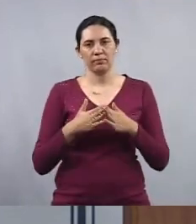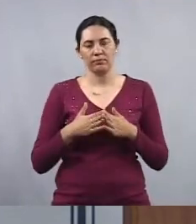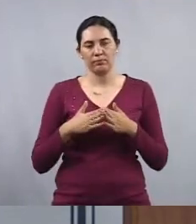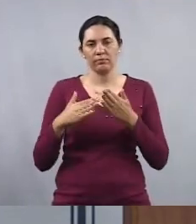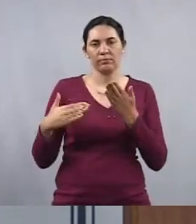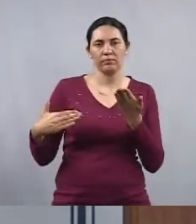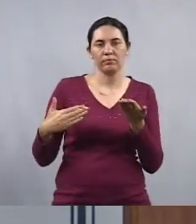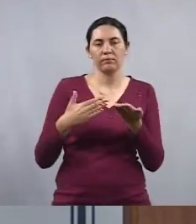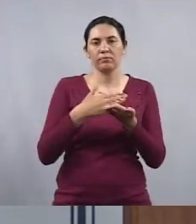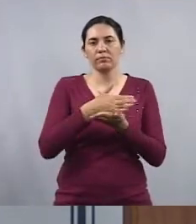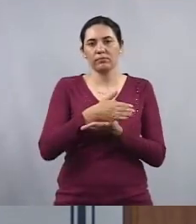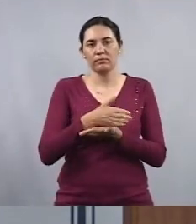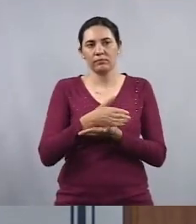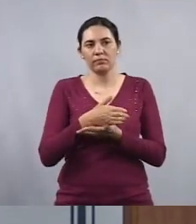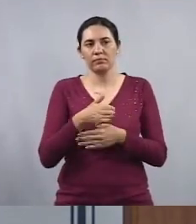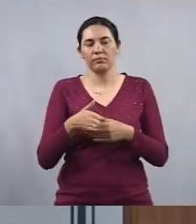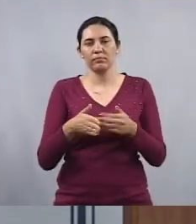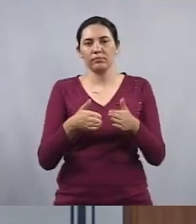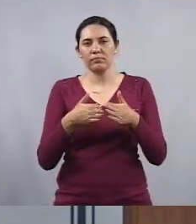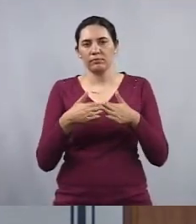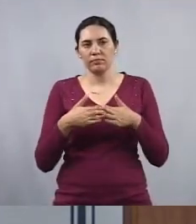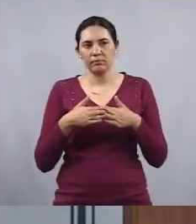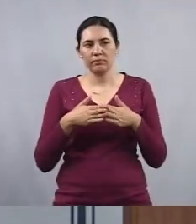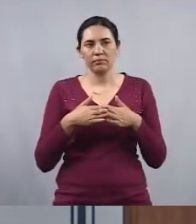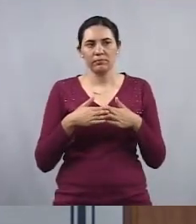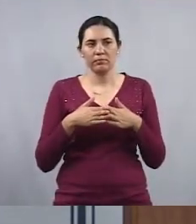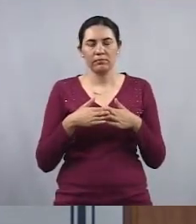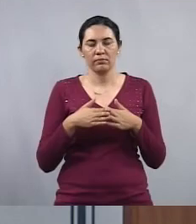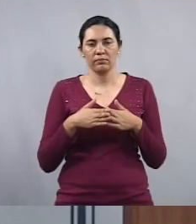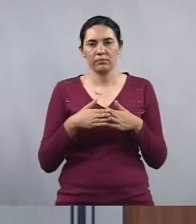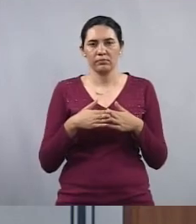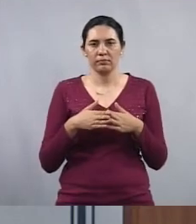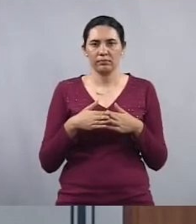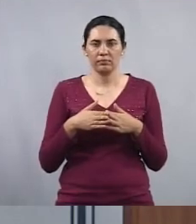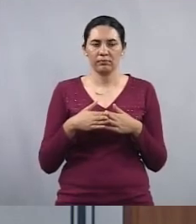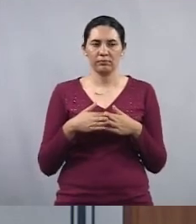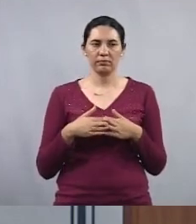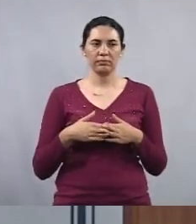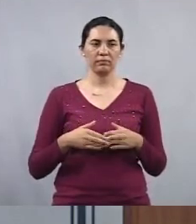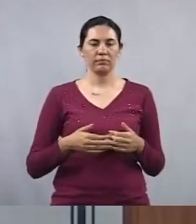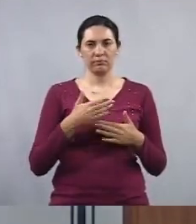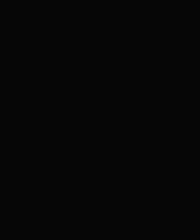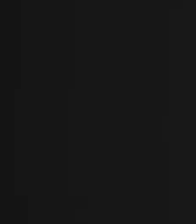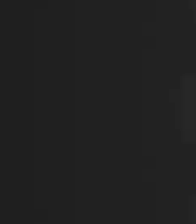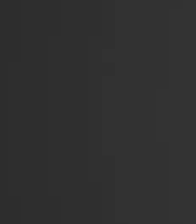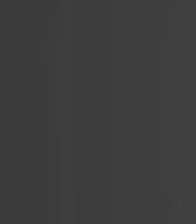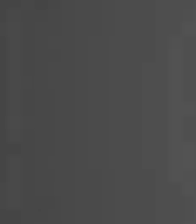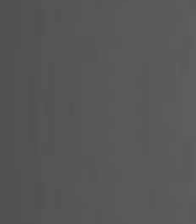aprovação desse requerimento e são essas as minhas considerações.